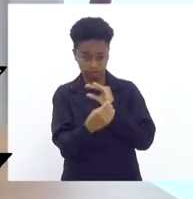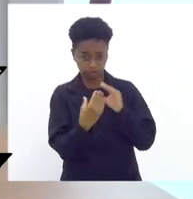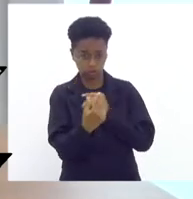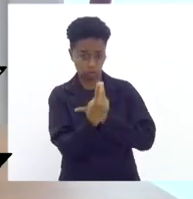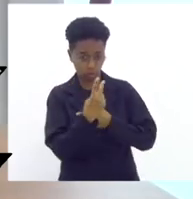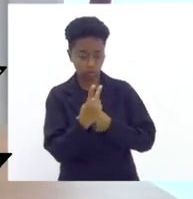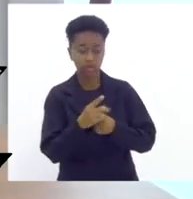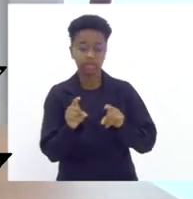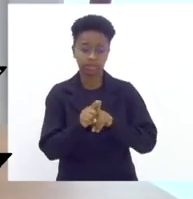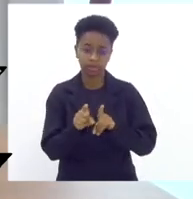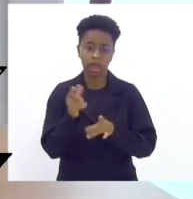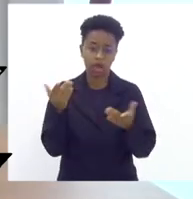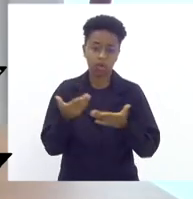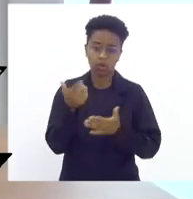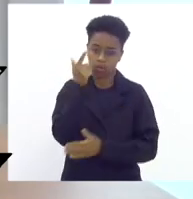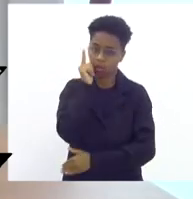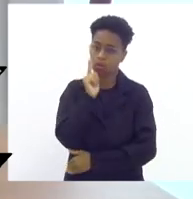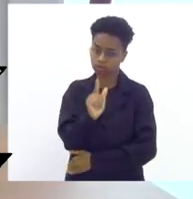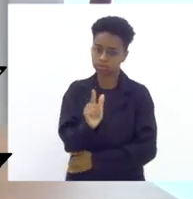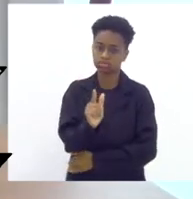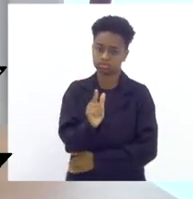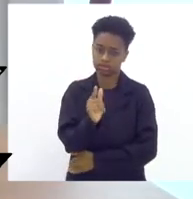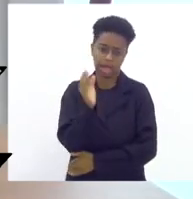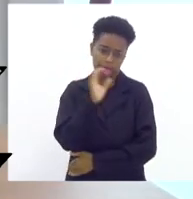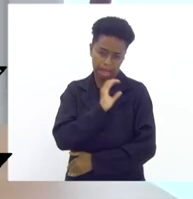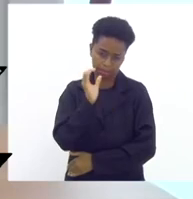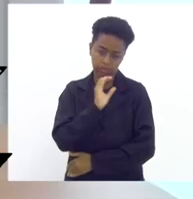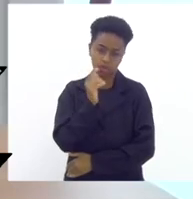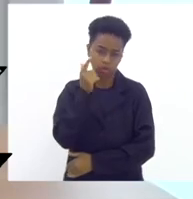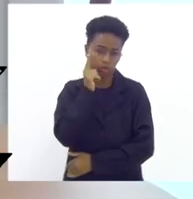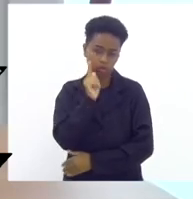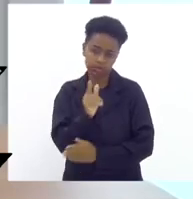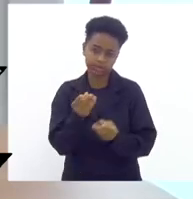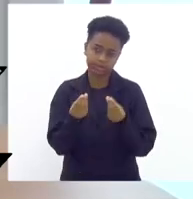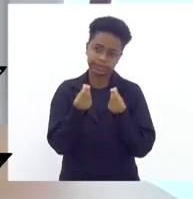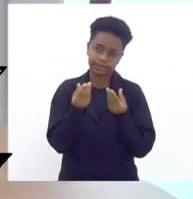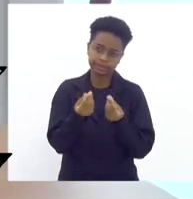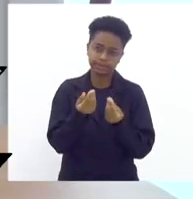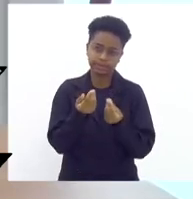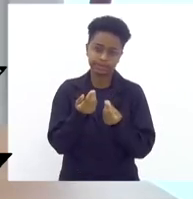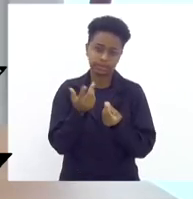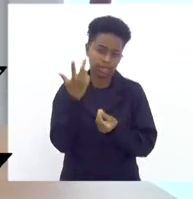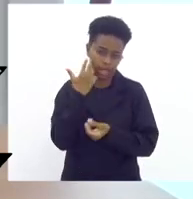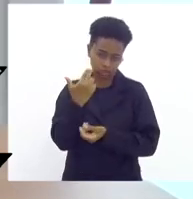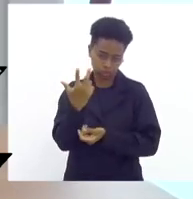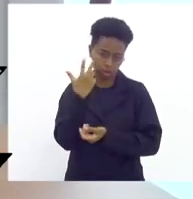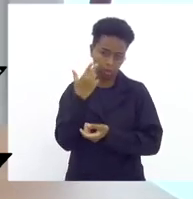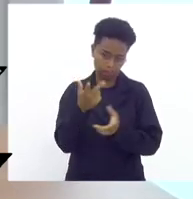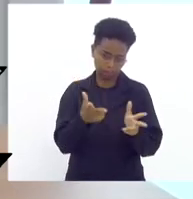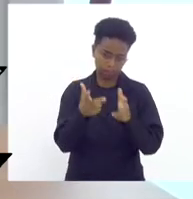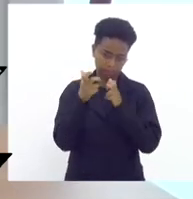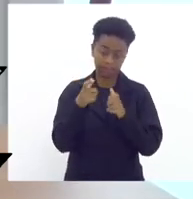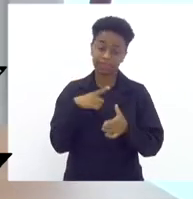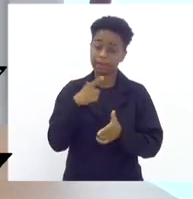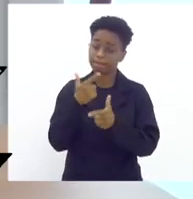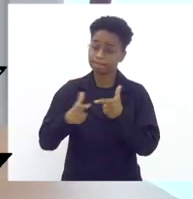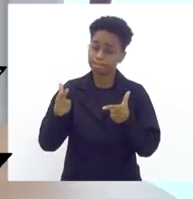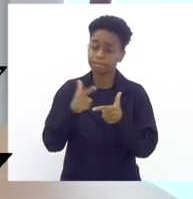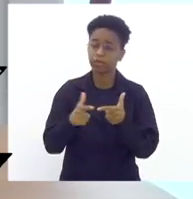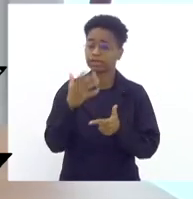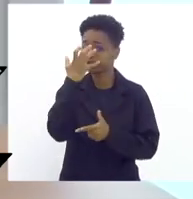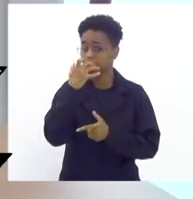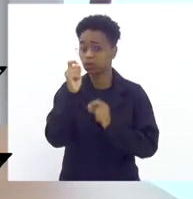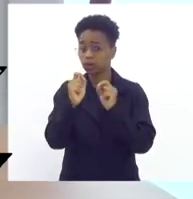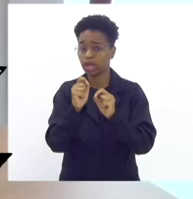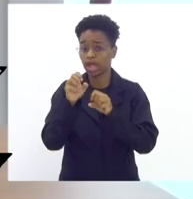cada vez mais a gente consegue ver isso como algo mais corrente né acho que a gente tem um problema muito sério aqui